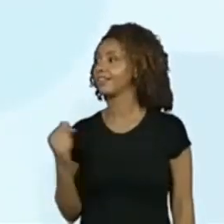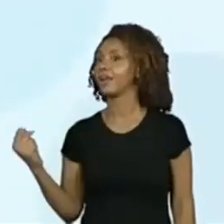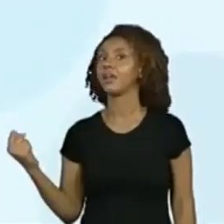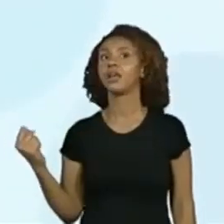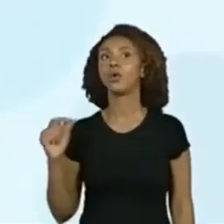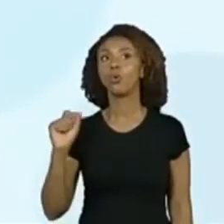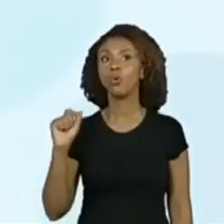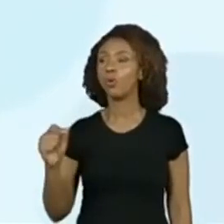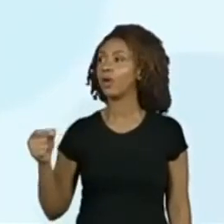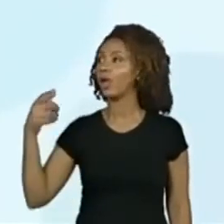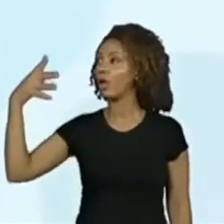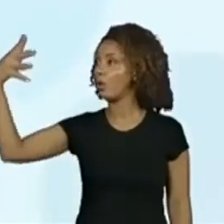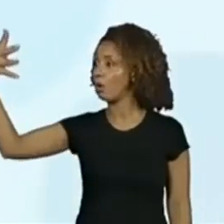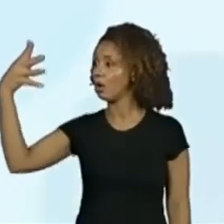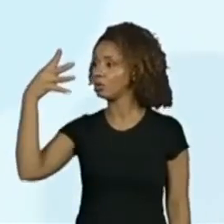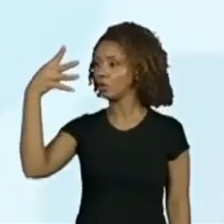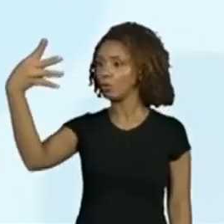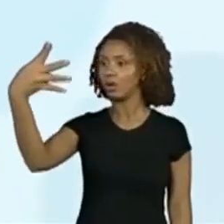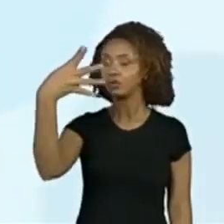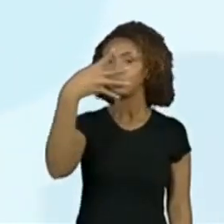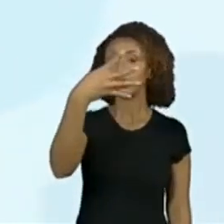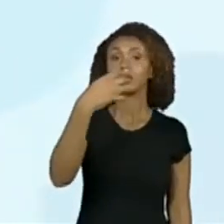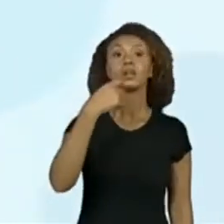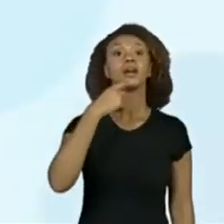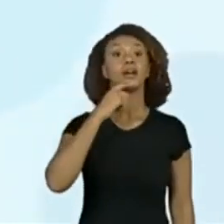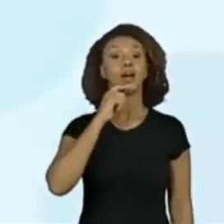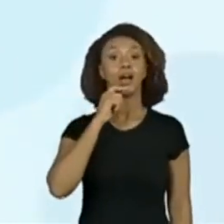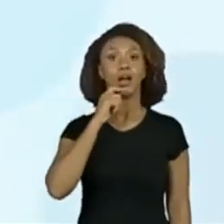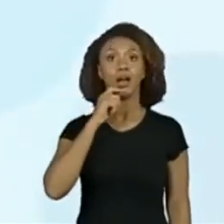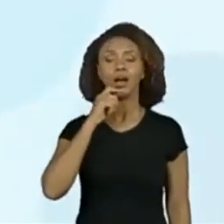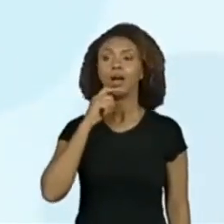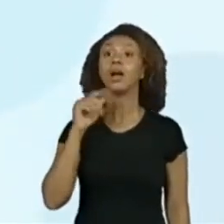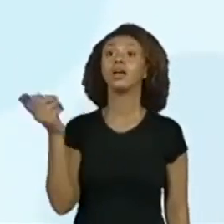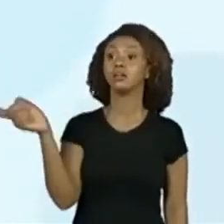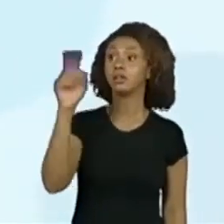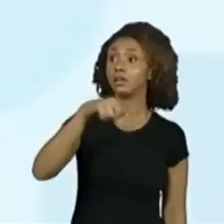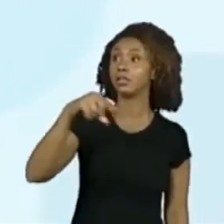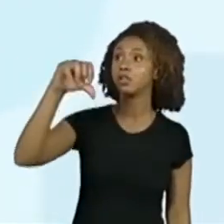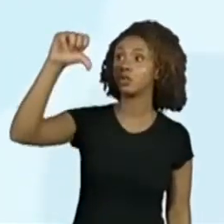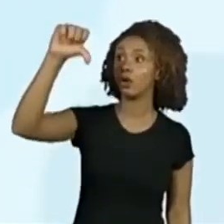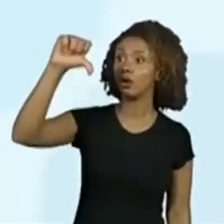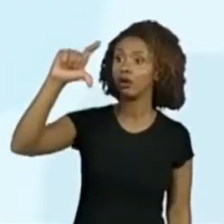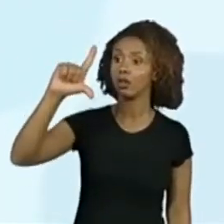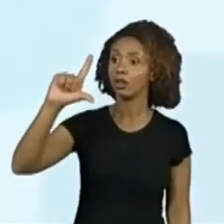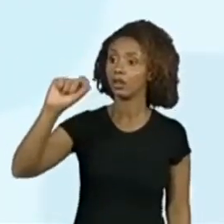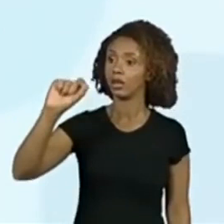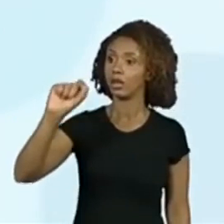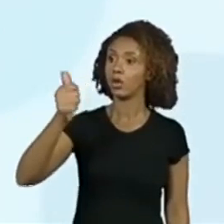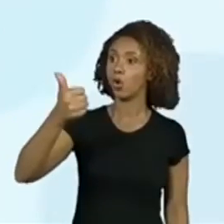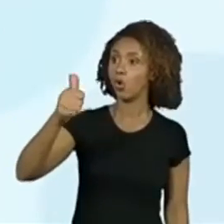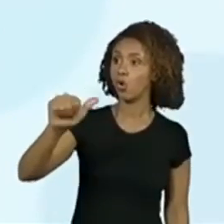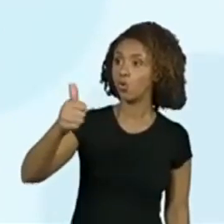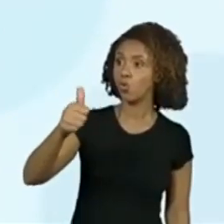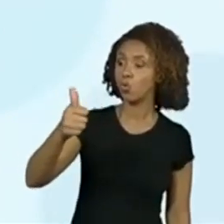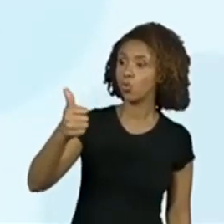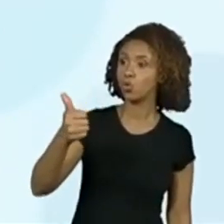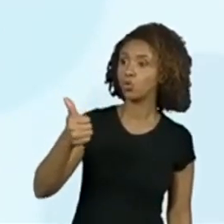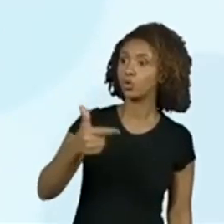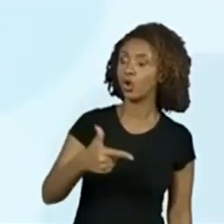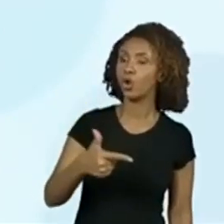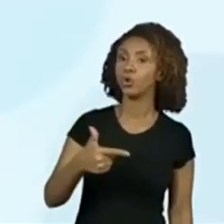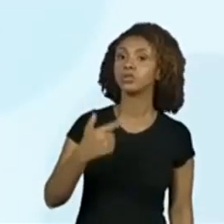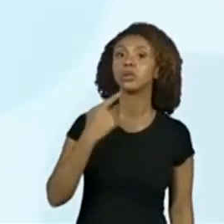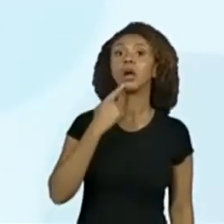vamos contar aí um a um 9 10 11 12